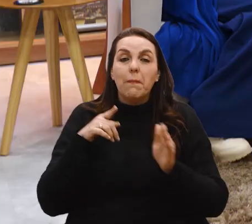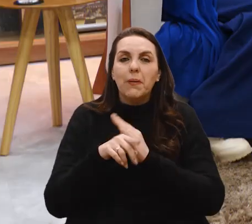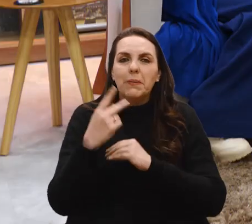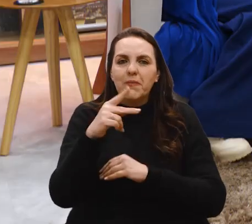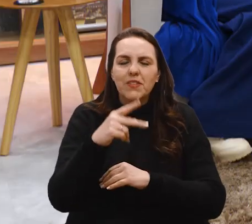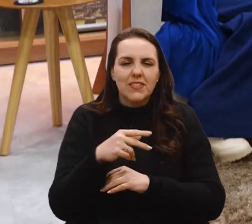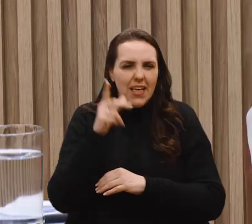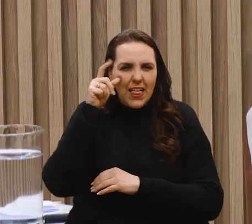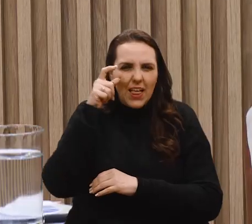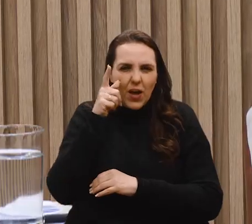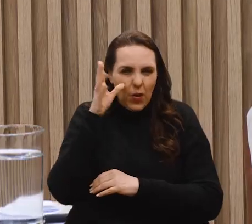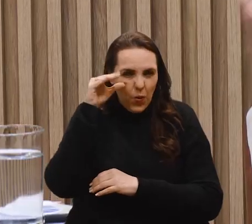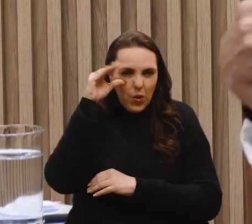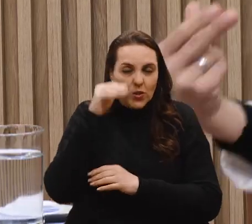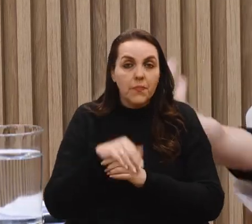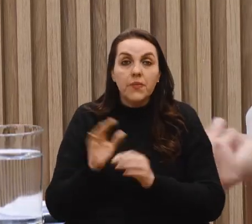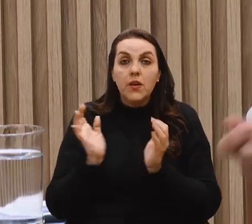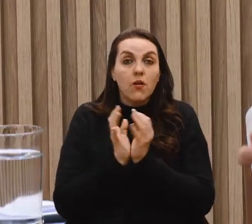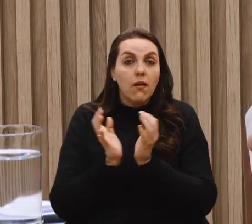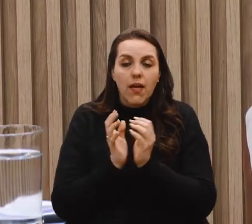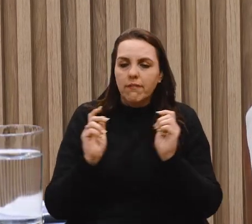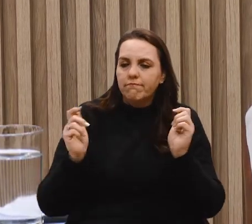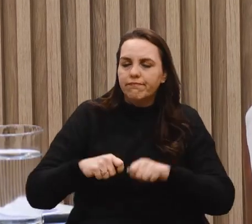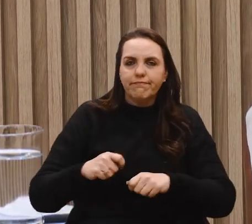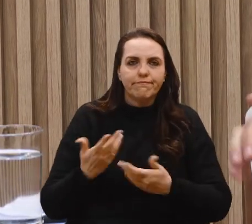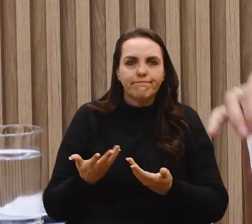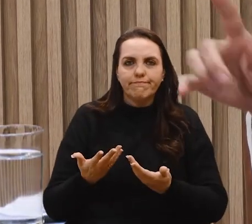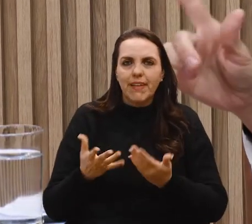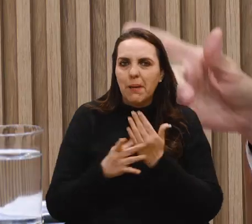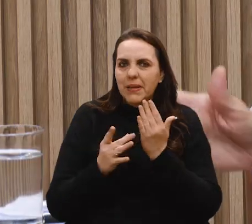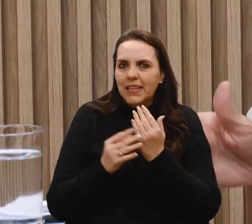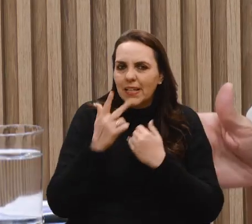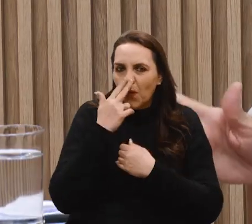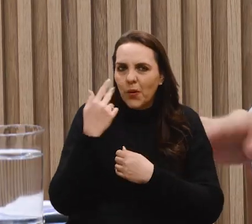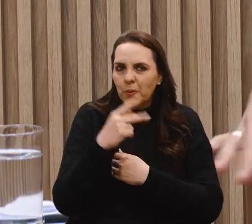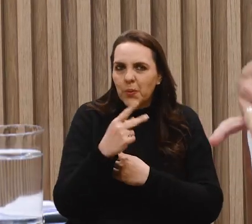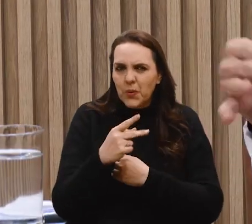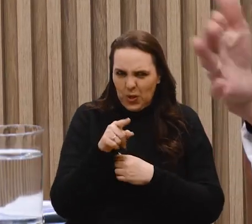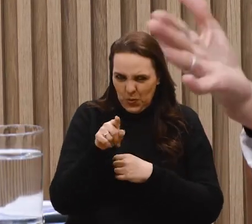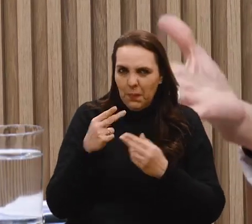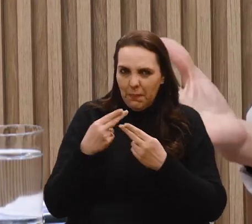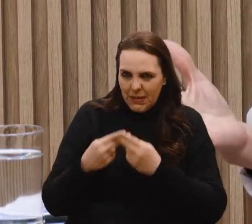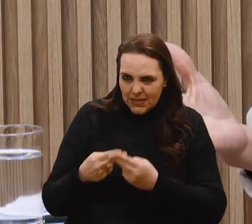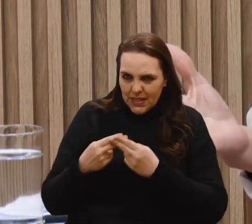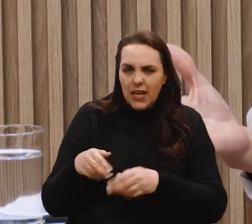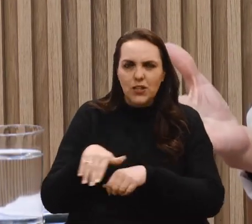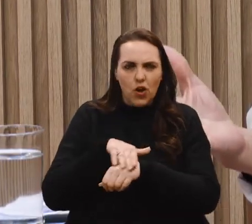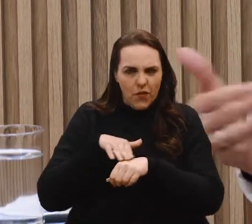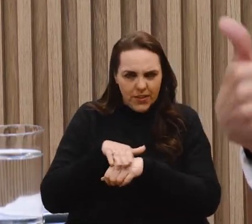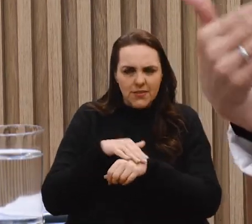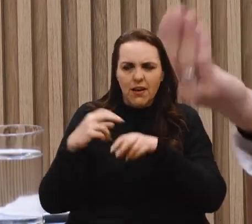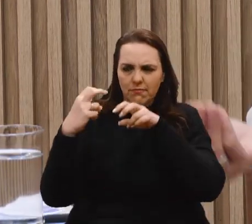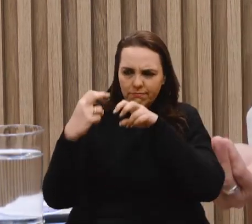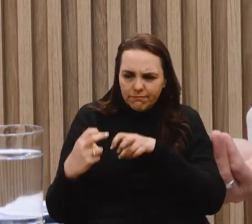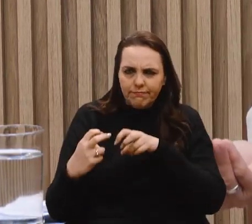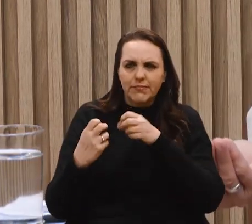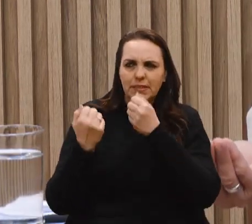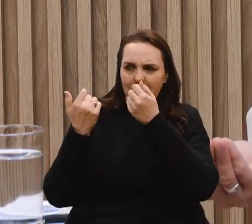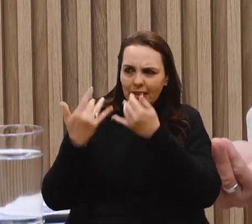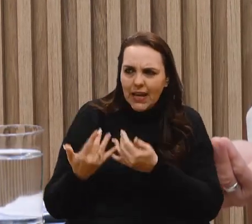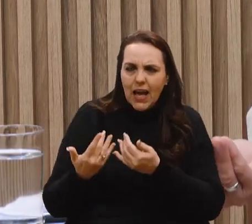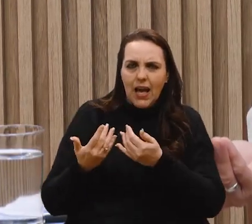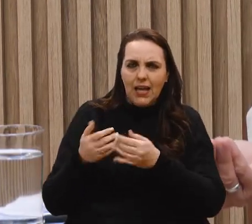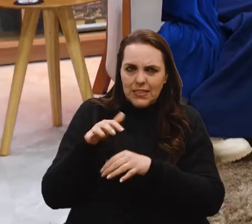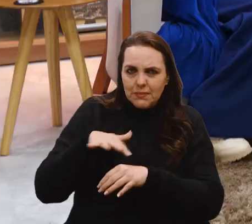colega assim não tem essa capacidade de aprendizado, tu tem paciência de conversar, de explicar com ele, de dar espaço